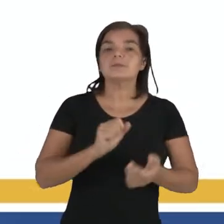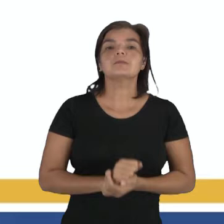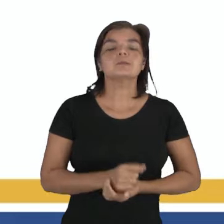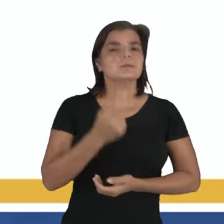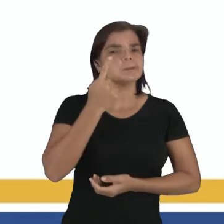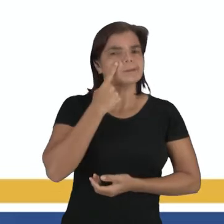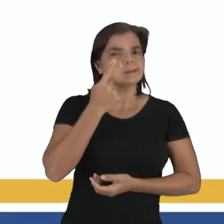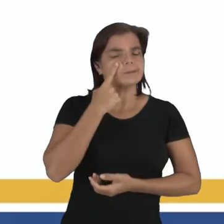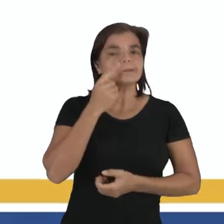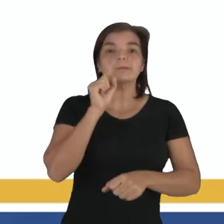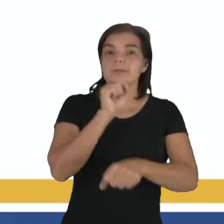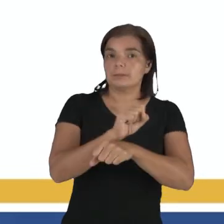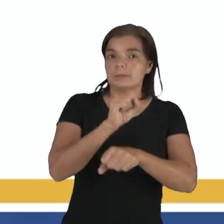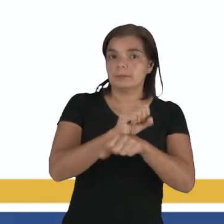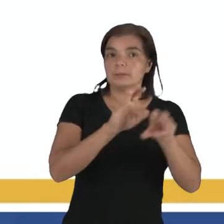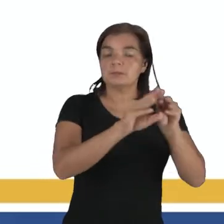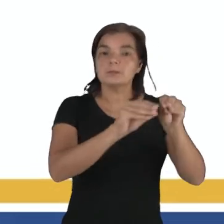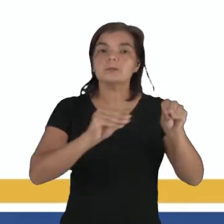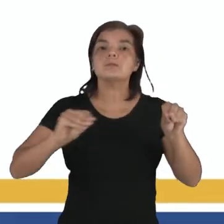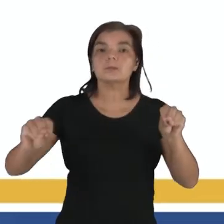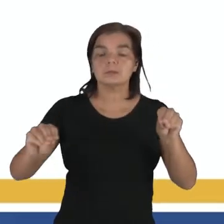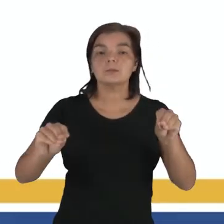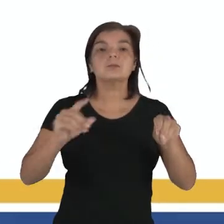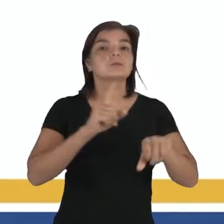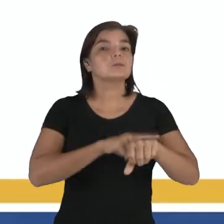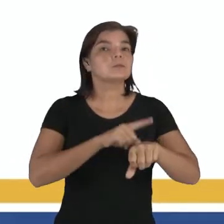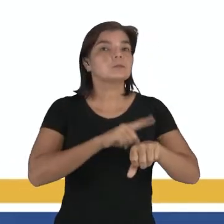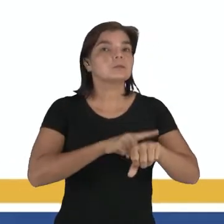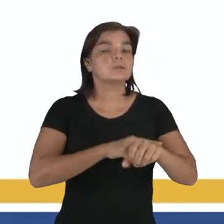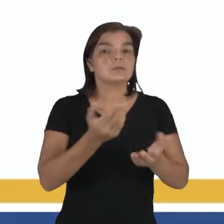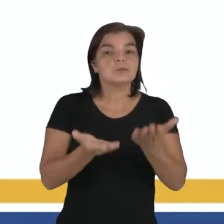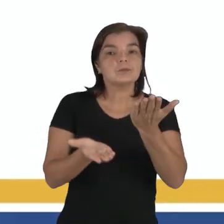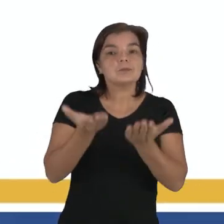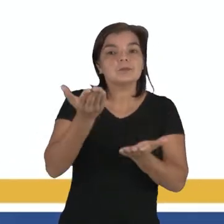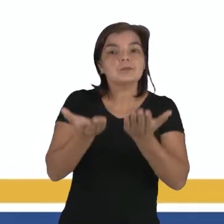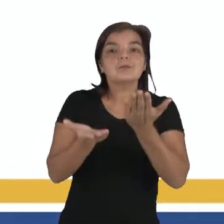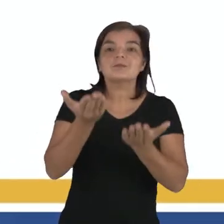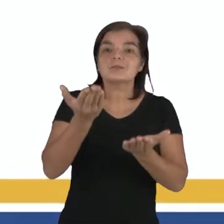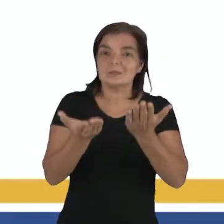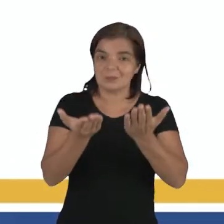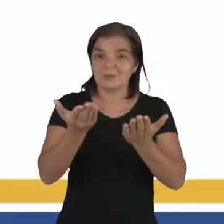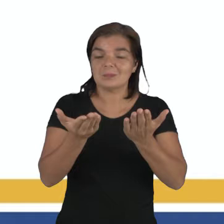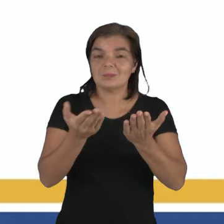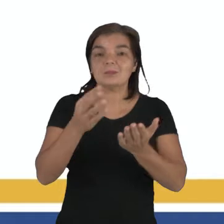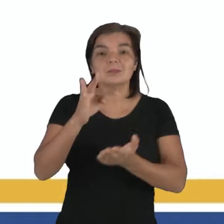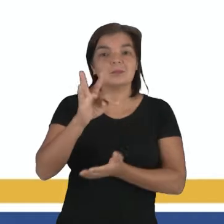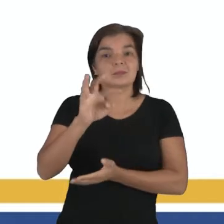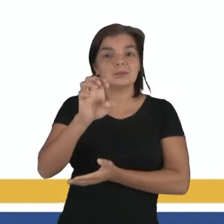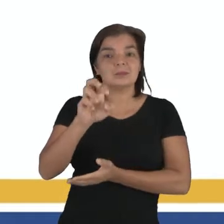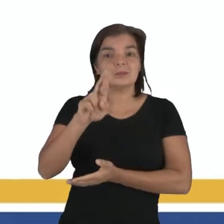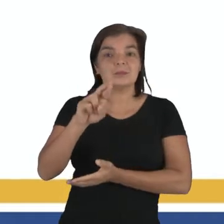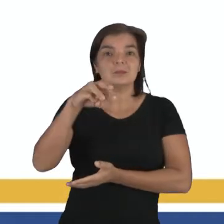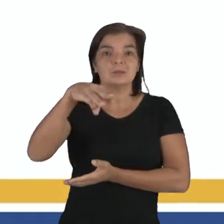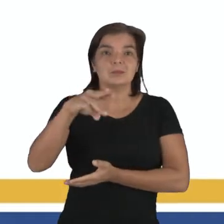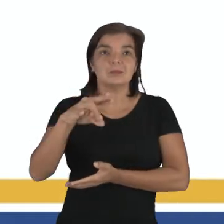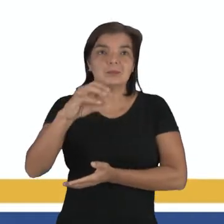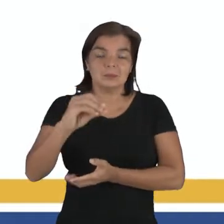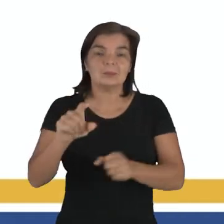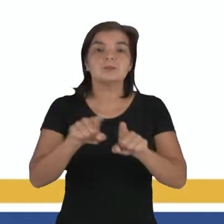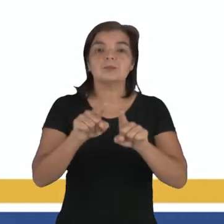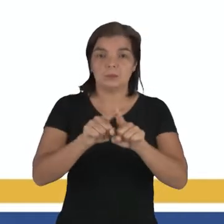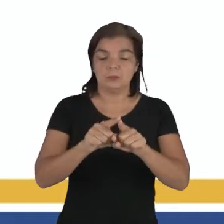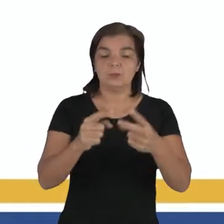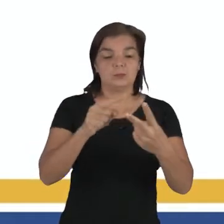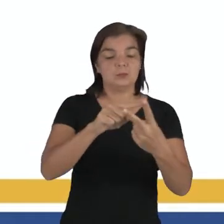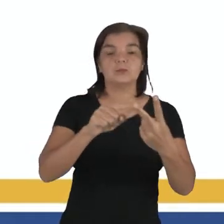momento em que realmente vai parar de transferir, e esse momento é chamado de equilíbrio térmico. Ou seja, uma situação, na verdade, em que os